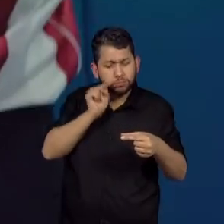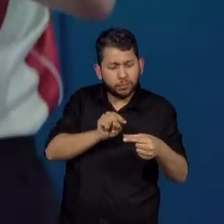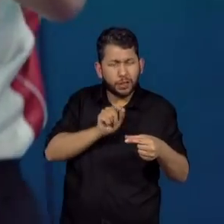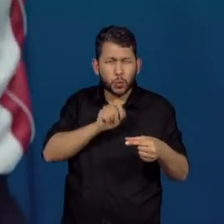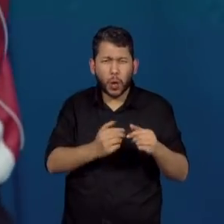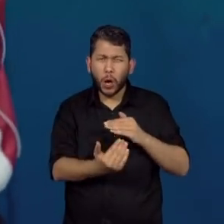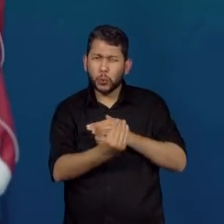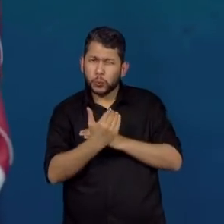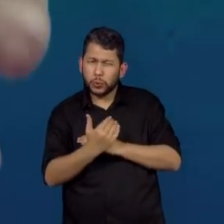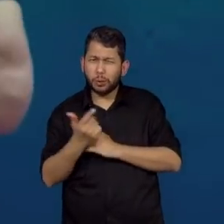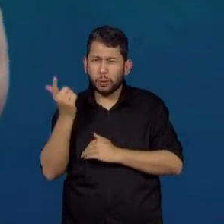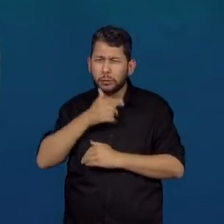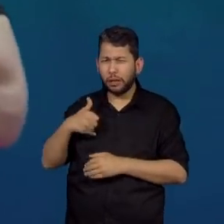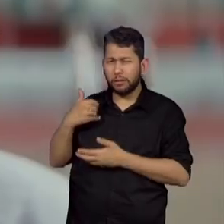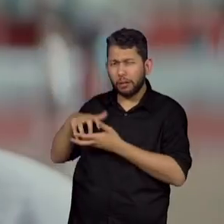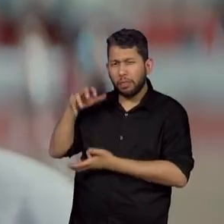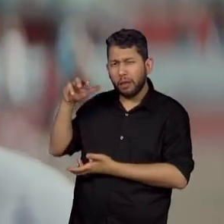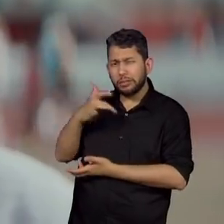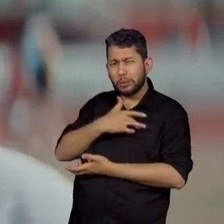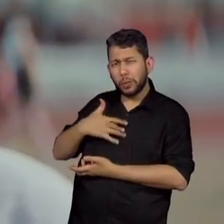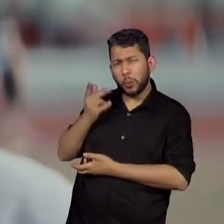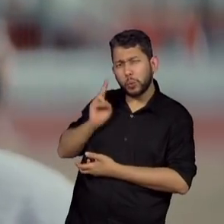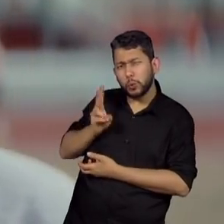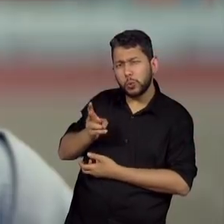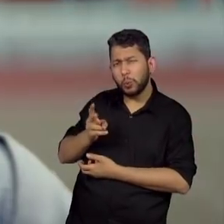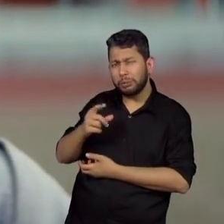envelhecimento saudável?